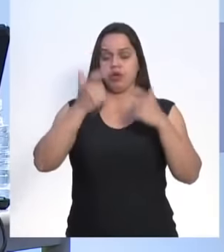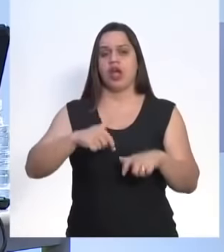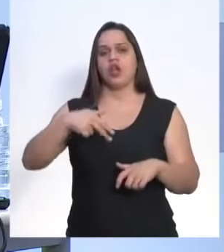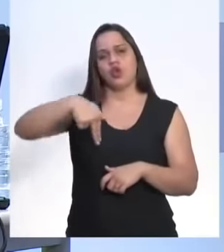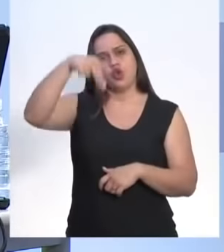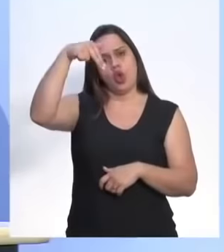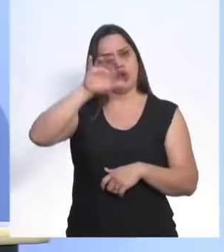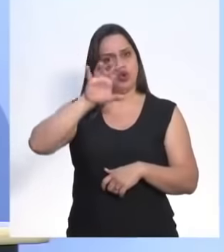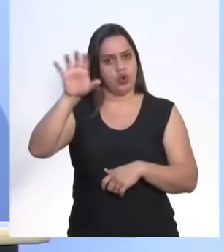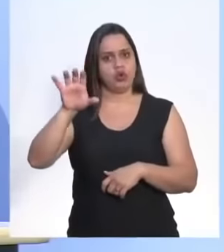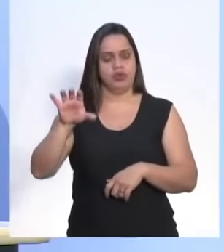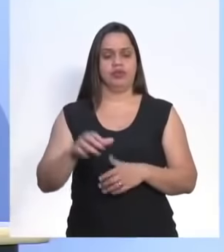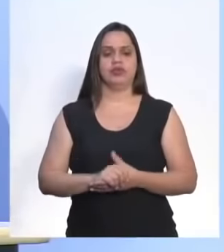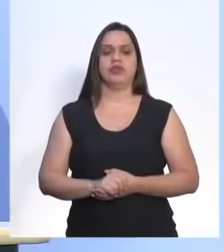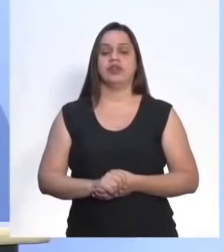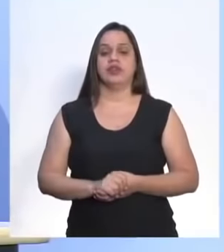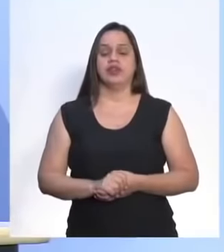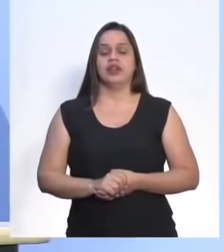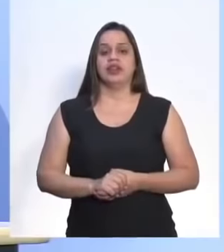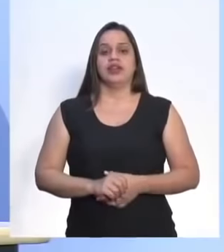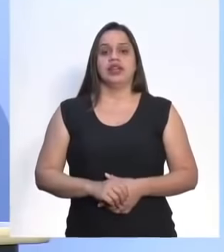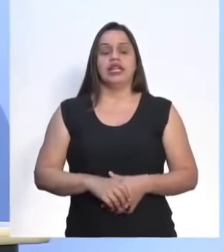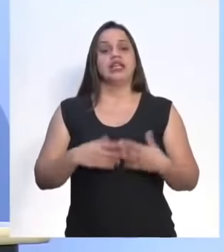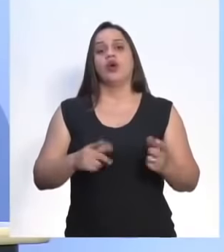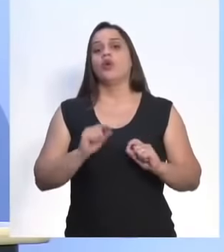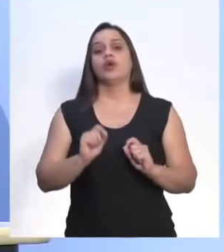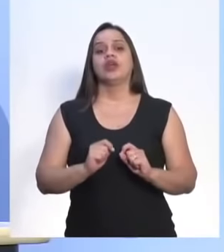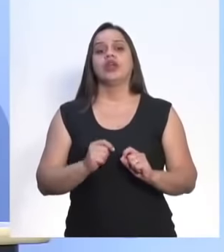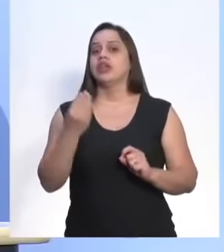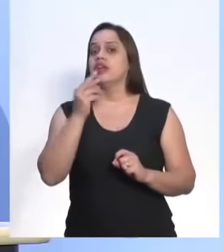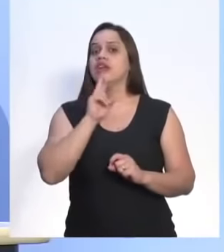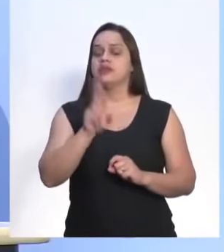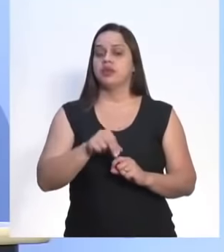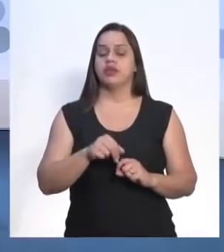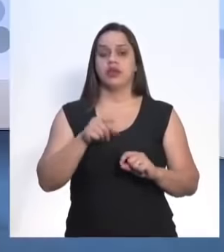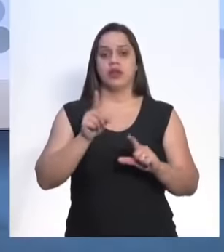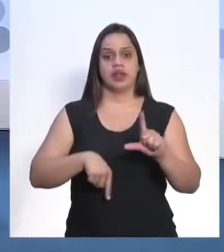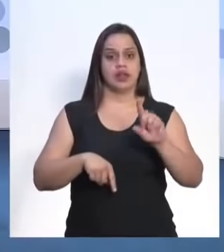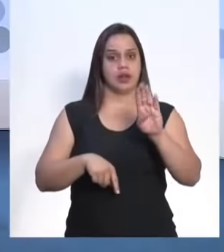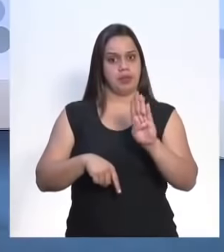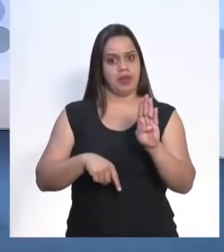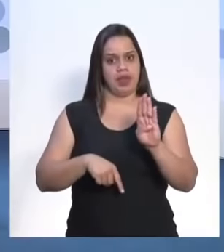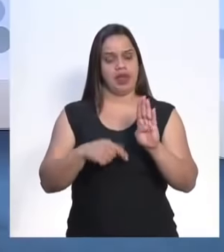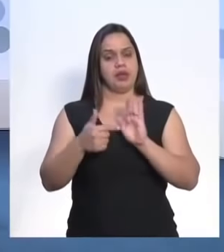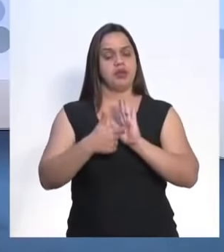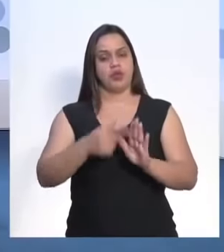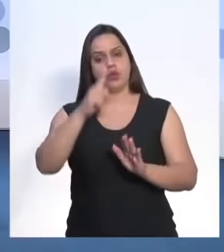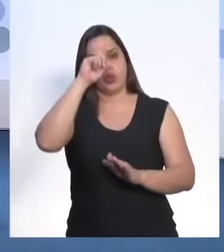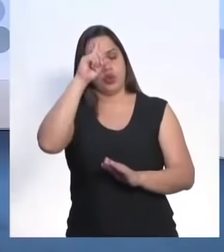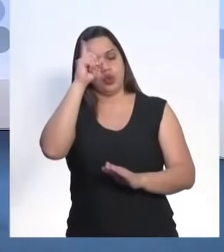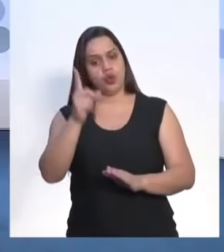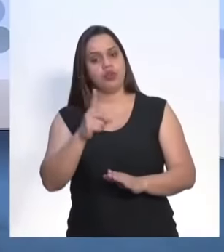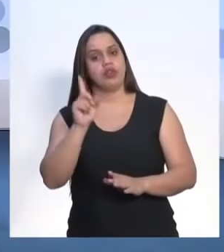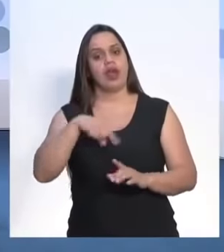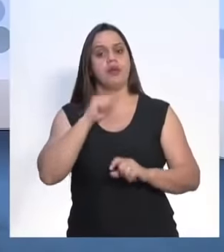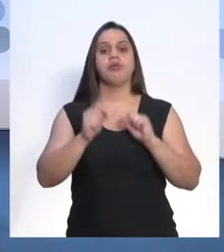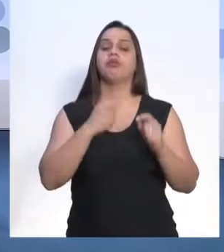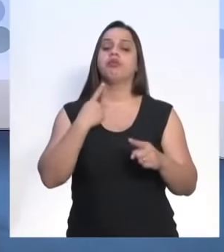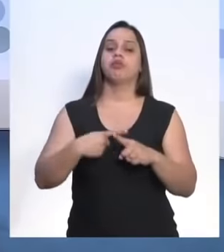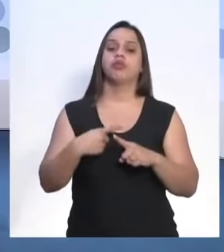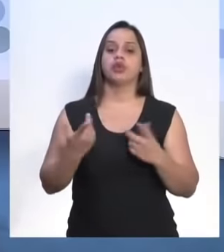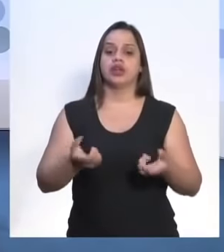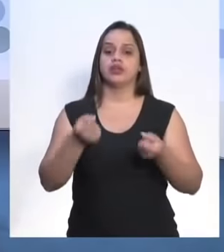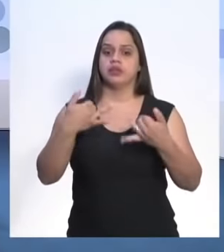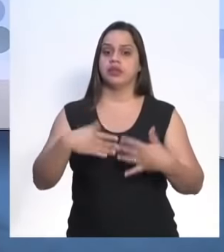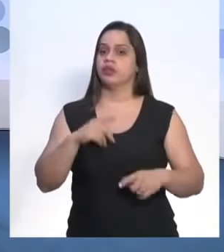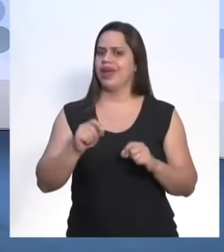também. E aí, Dani, os que colocaram B e ainda mostraram ter dúvida quanto a B, é porque a B está dizendo assim,